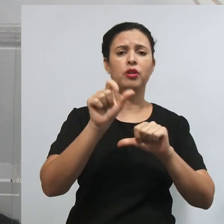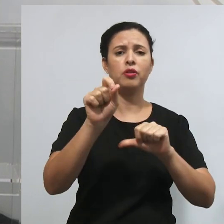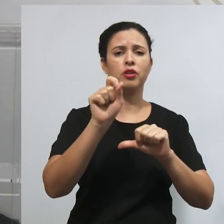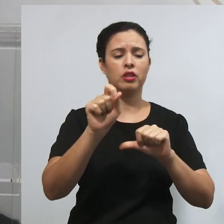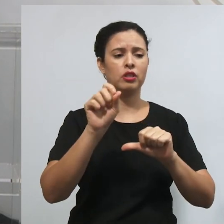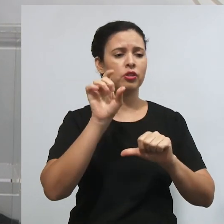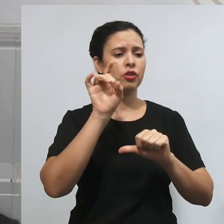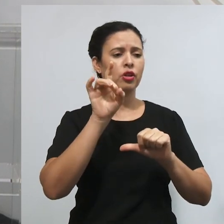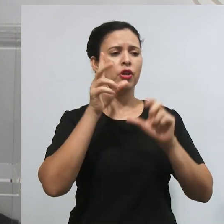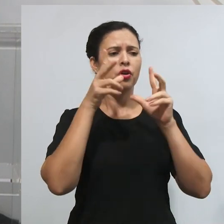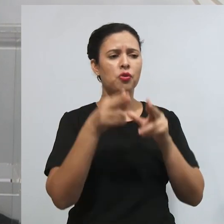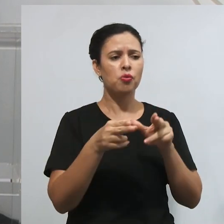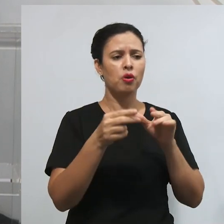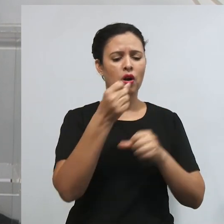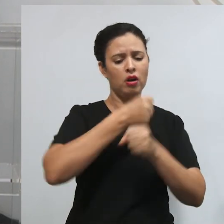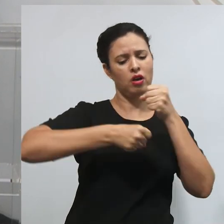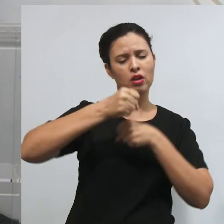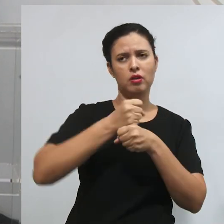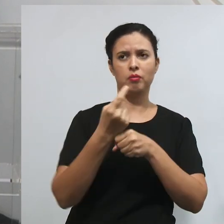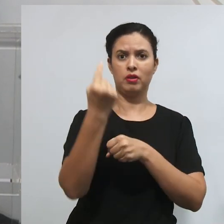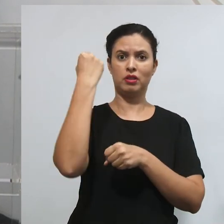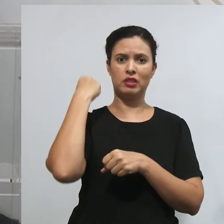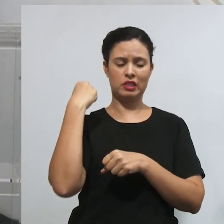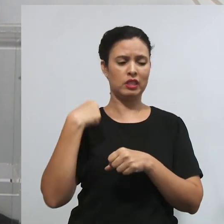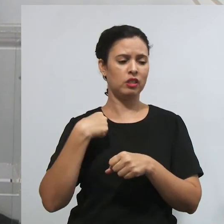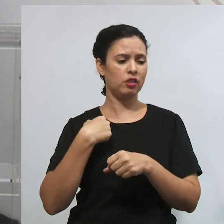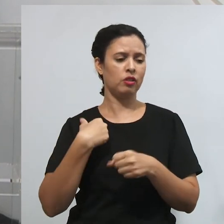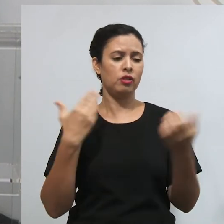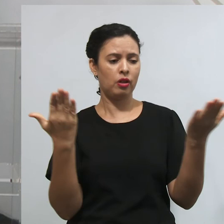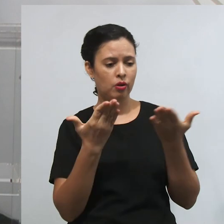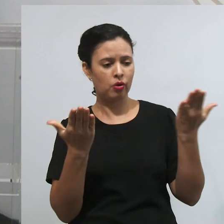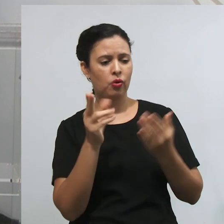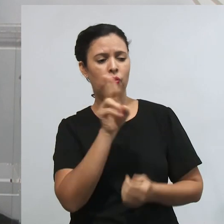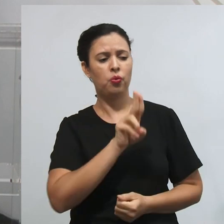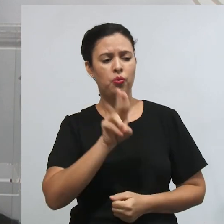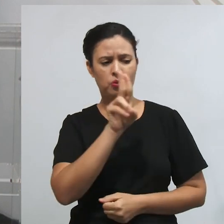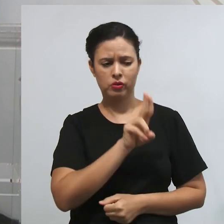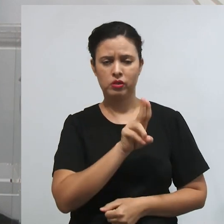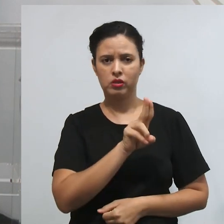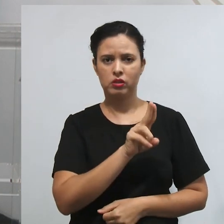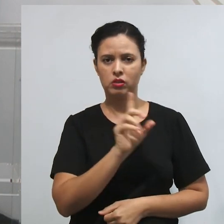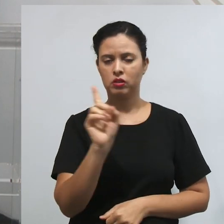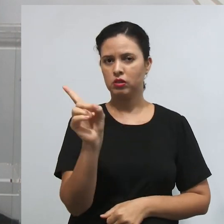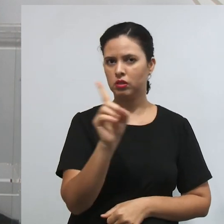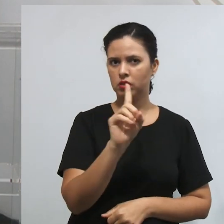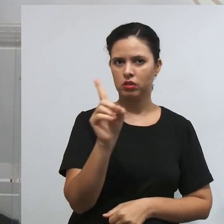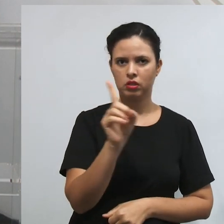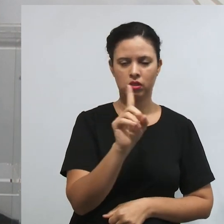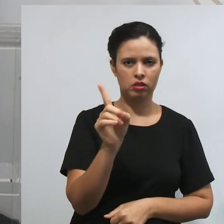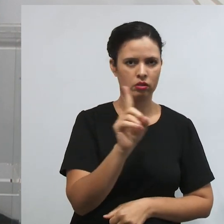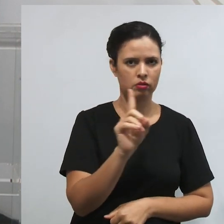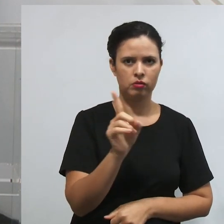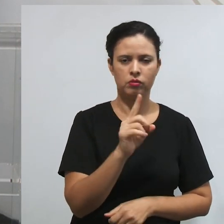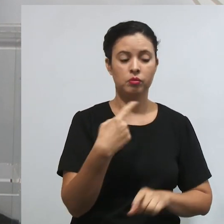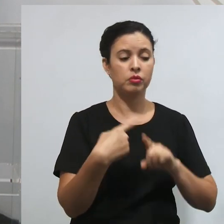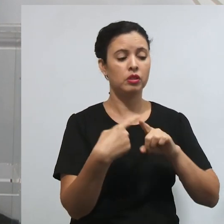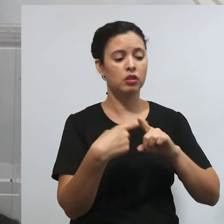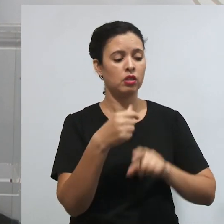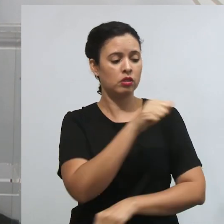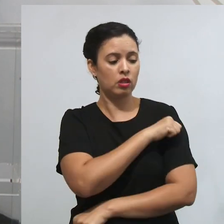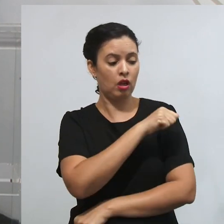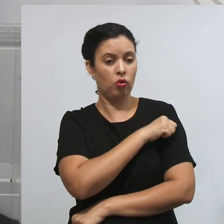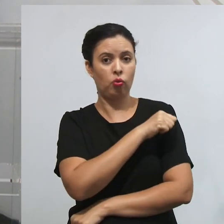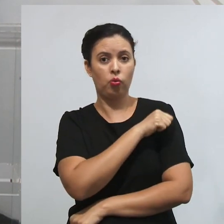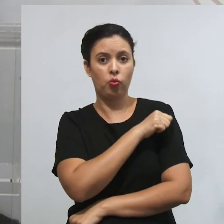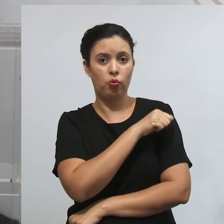estou aplicando tudo igual. Lembra lá do vidro não é o mesmo, né? Os alunos não são o mesmo, eles não vão caber no